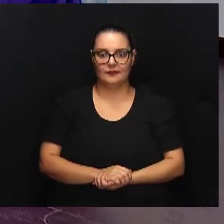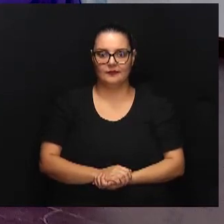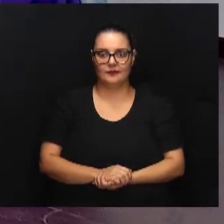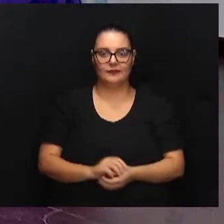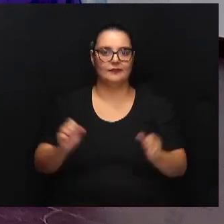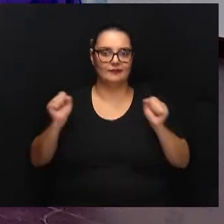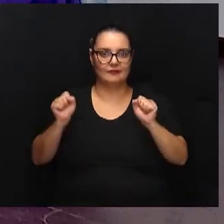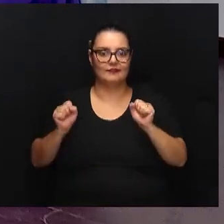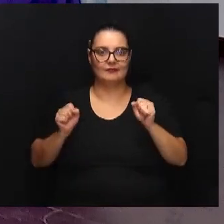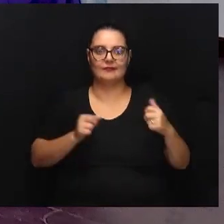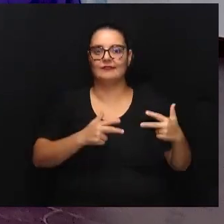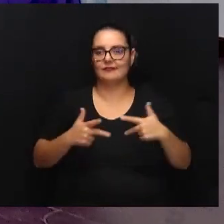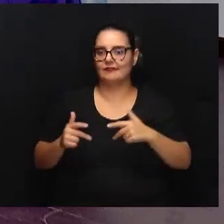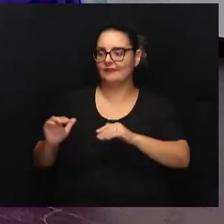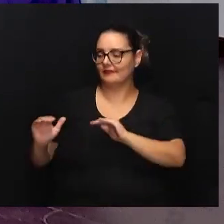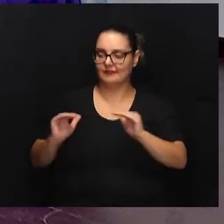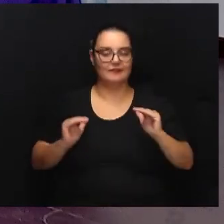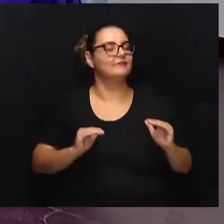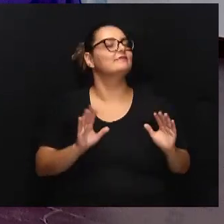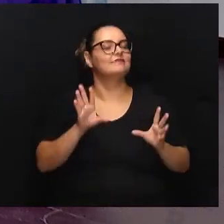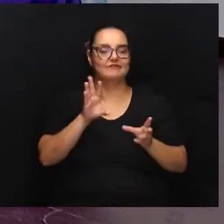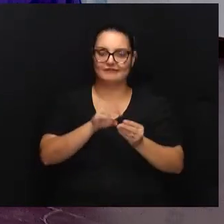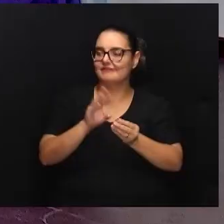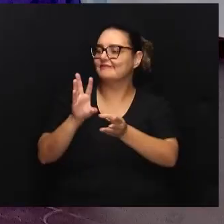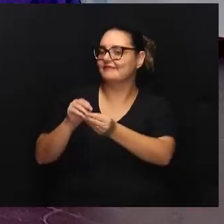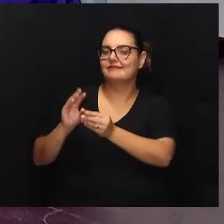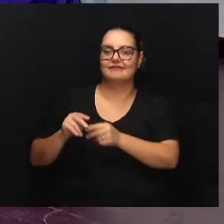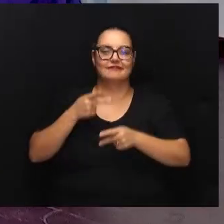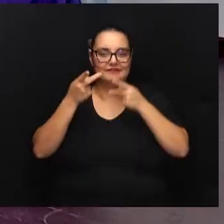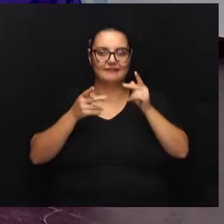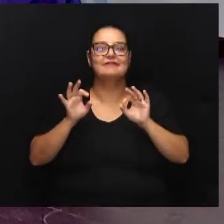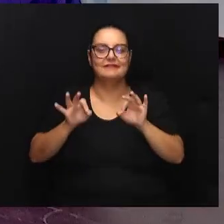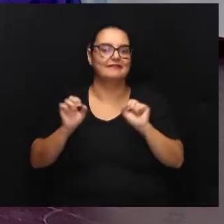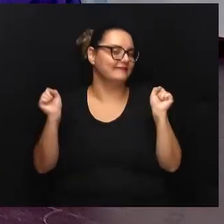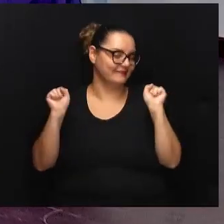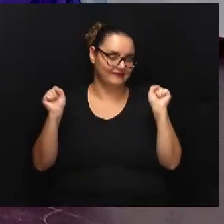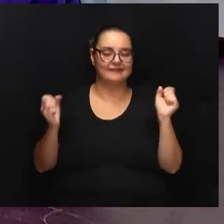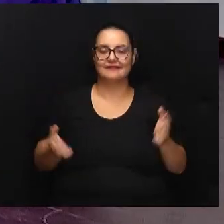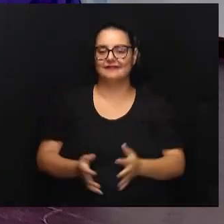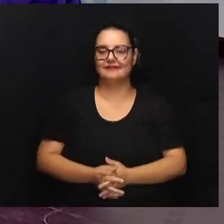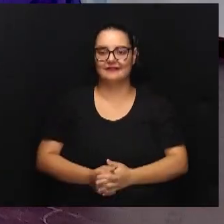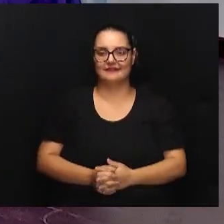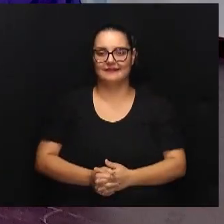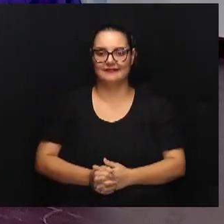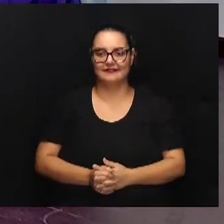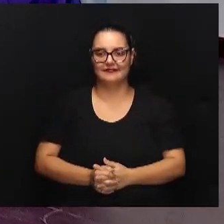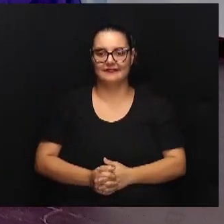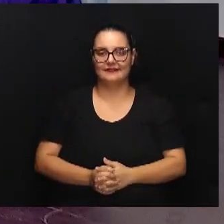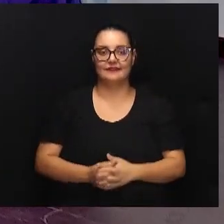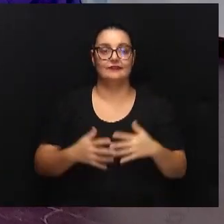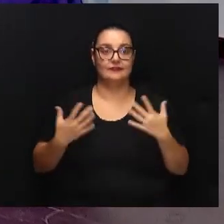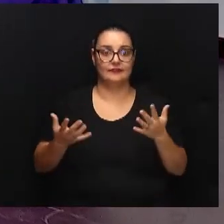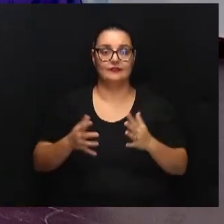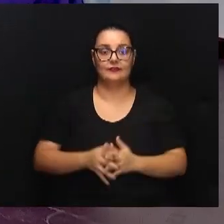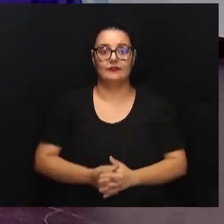Eu adoro quando o pessoal segue a ordem, né? A saudação foi bem sucinta, tá todo mundo certinho.